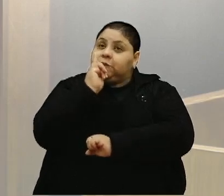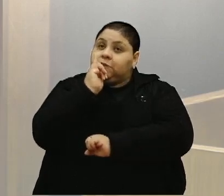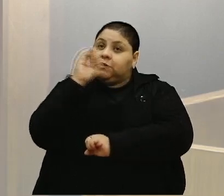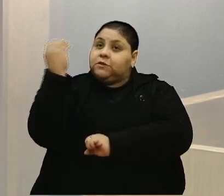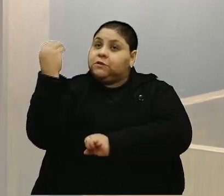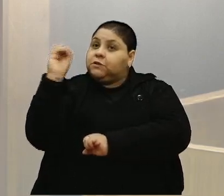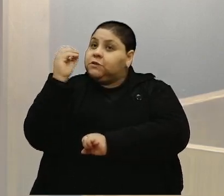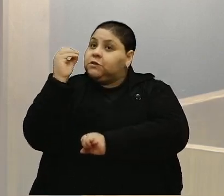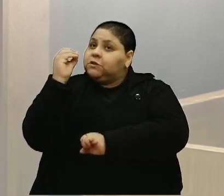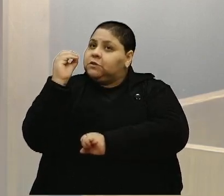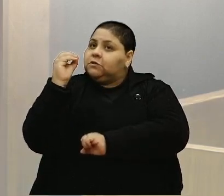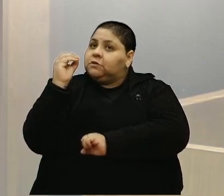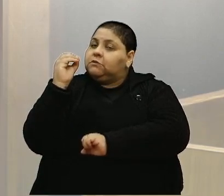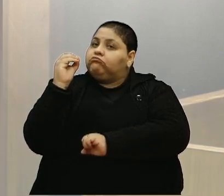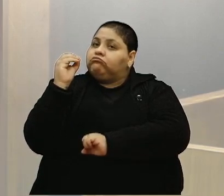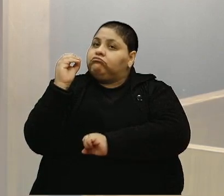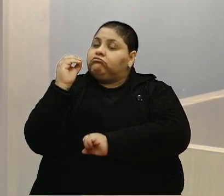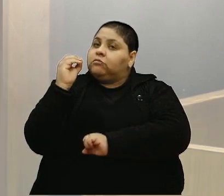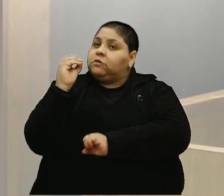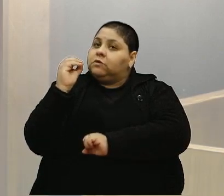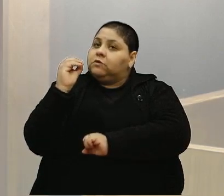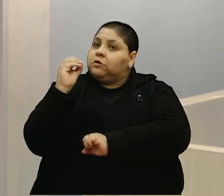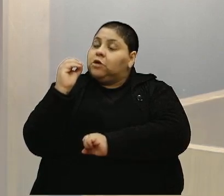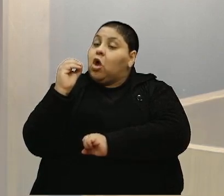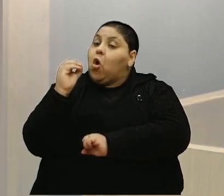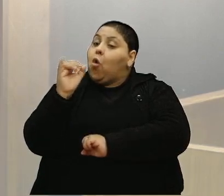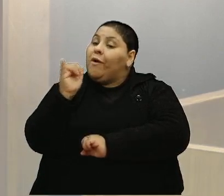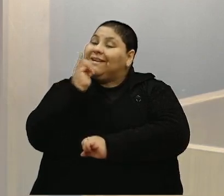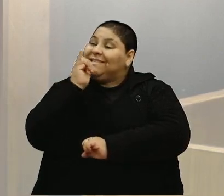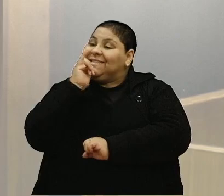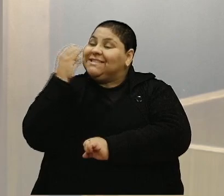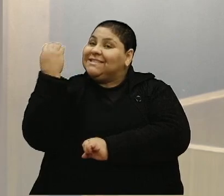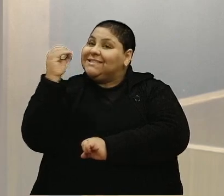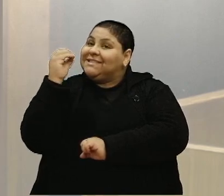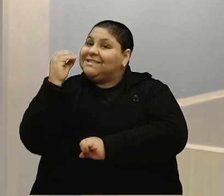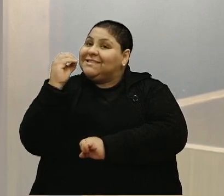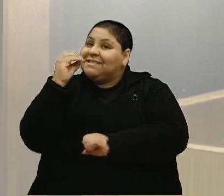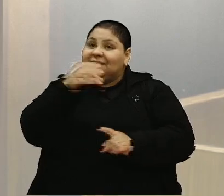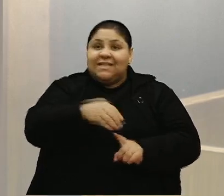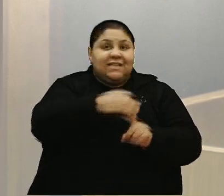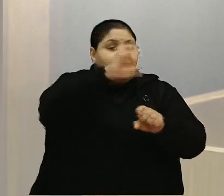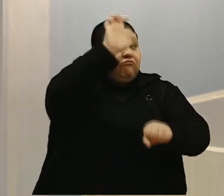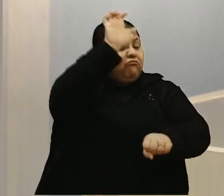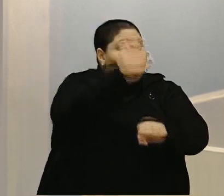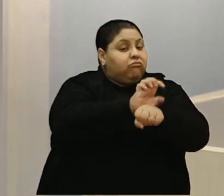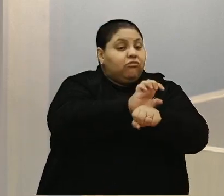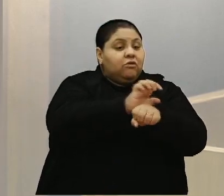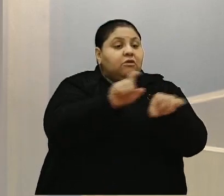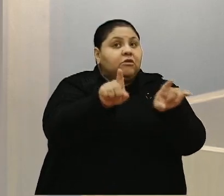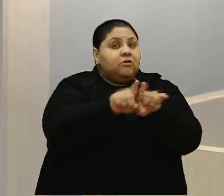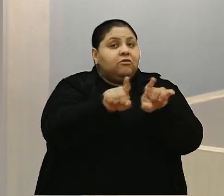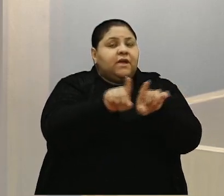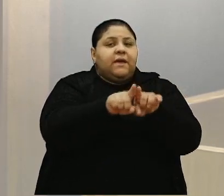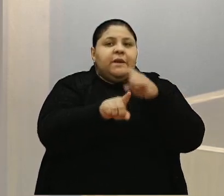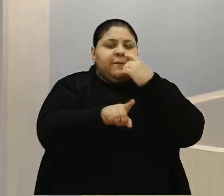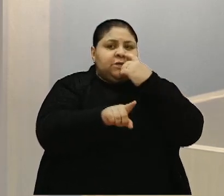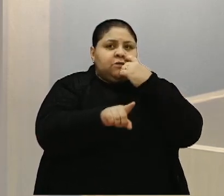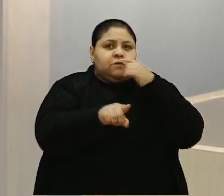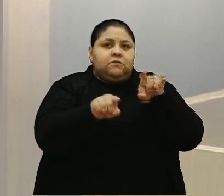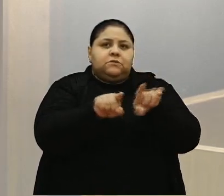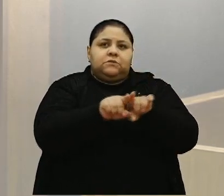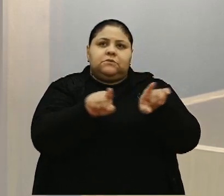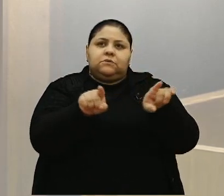Alegre ele é muito emblemático. O exemplo de Porto Alegre, que é a capital do estado do Rio Grande do Sul, é emblemático. Quando uma gestão